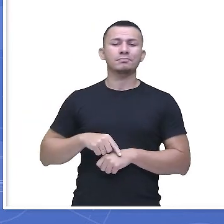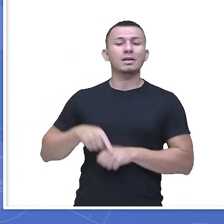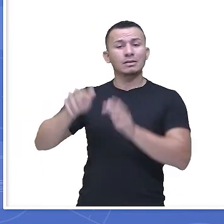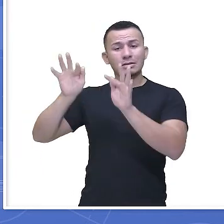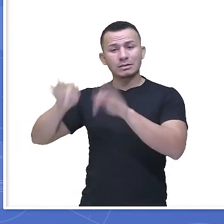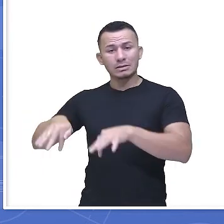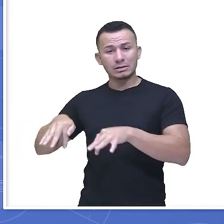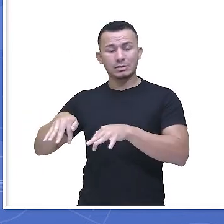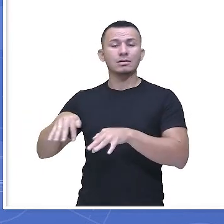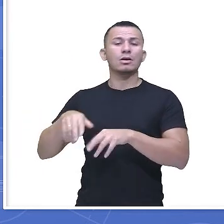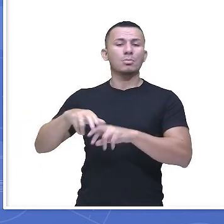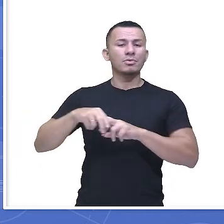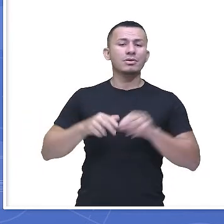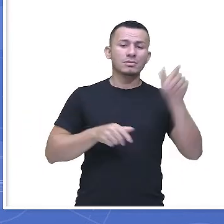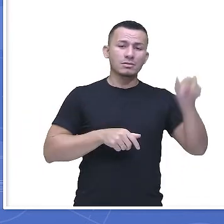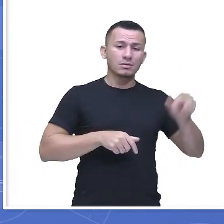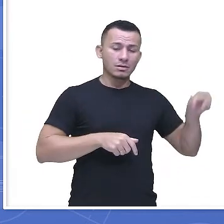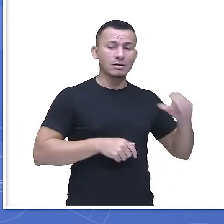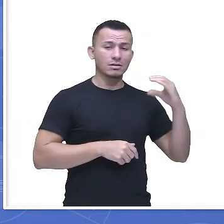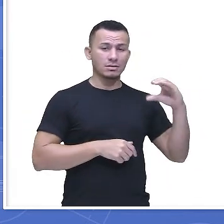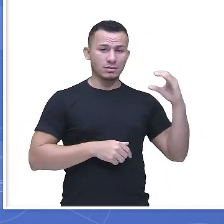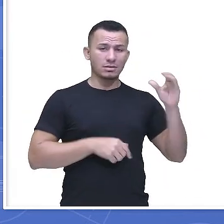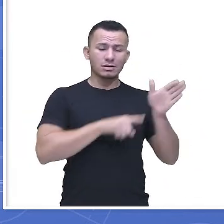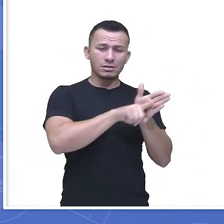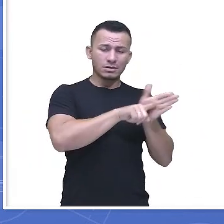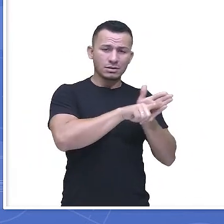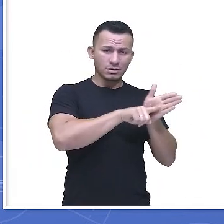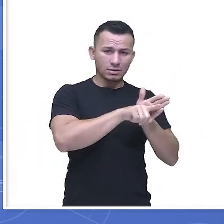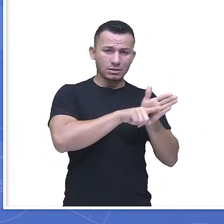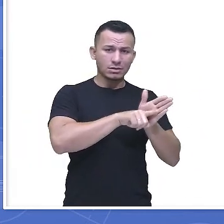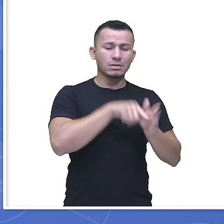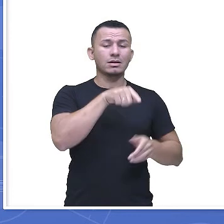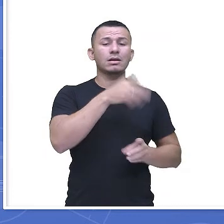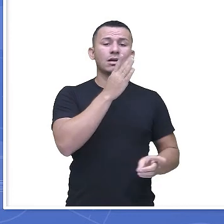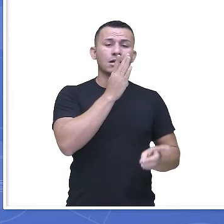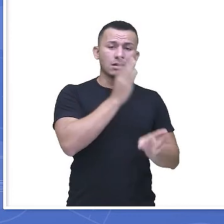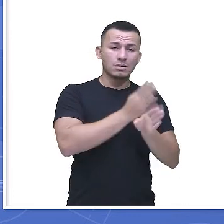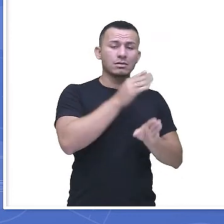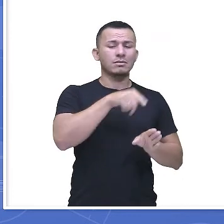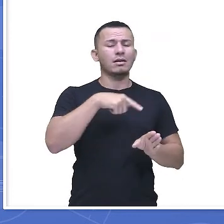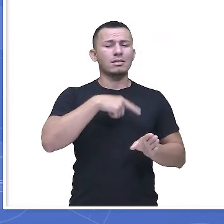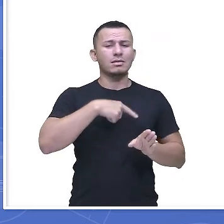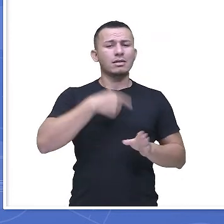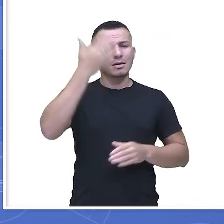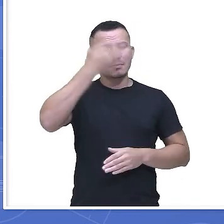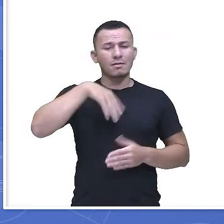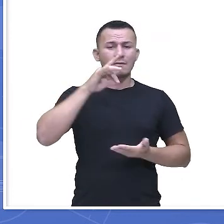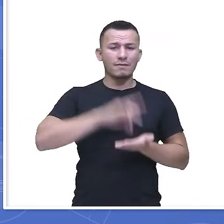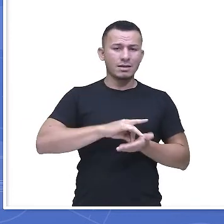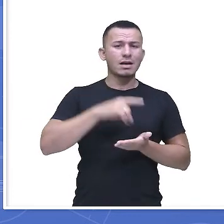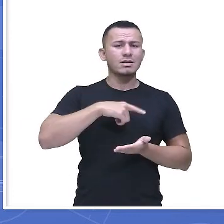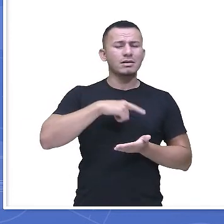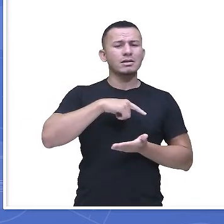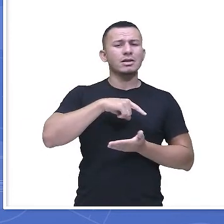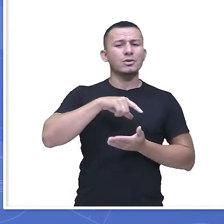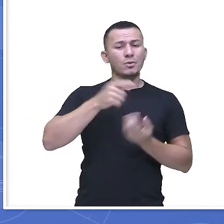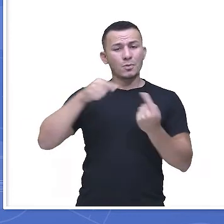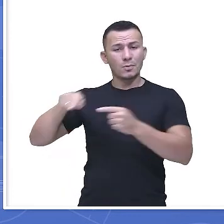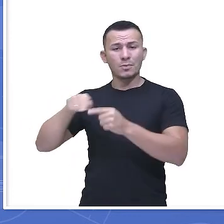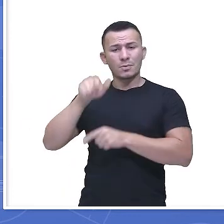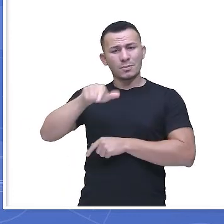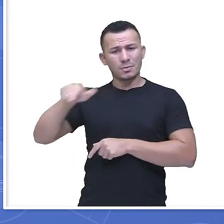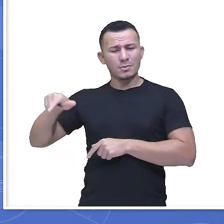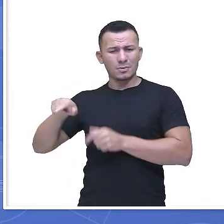de pesquisadores como Louis Pasteur, que realizou um trabalho considerado conclusivo para vários estudiosos.